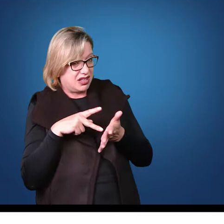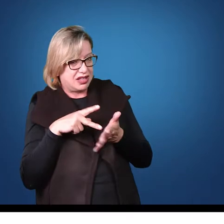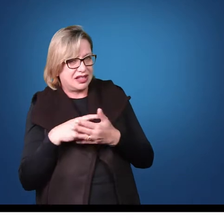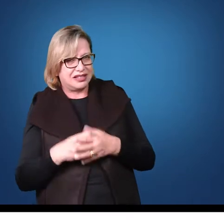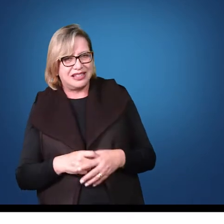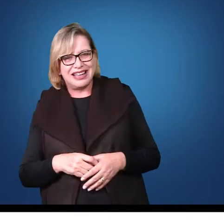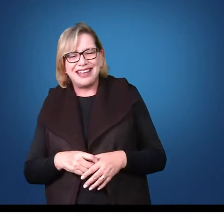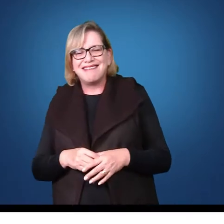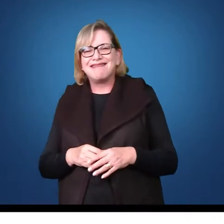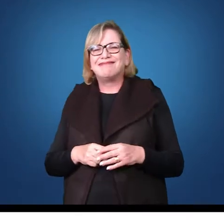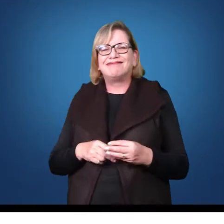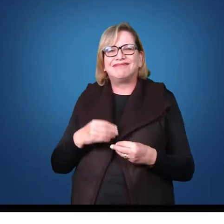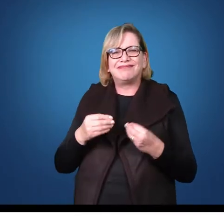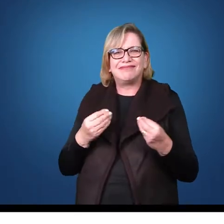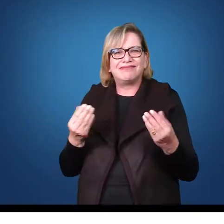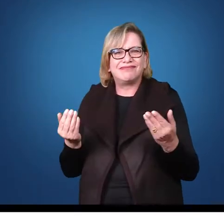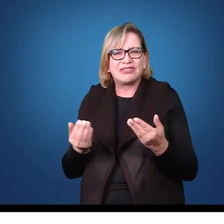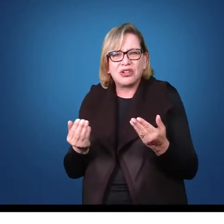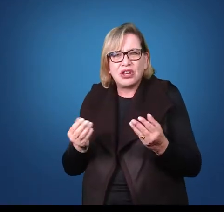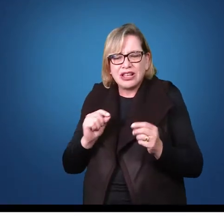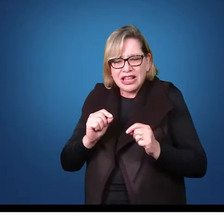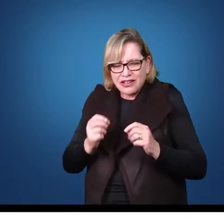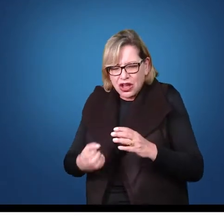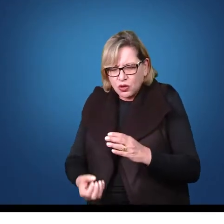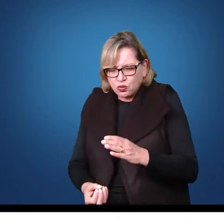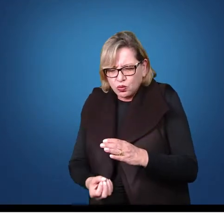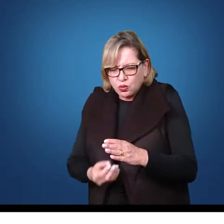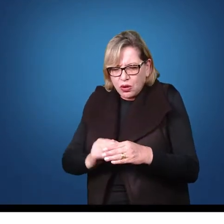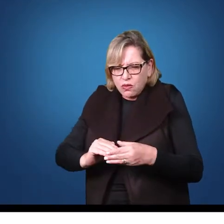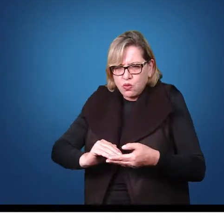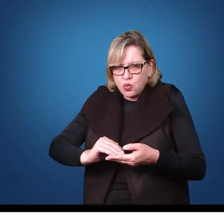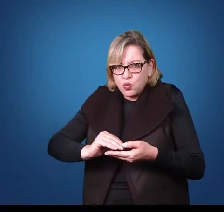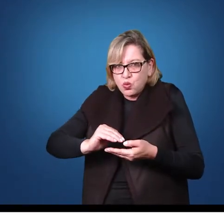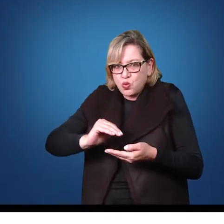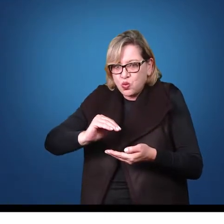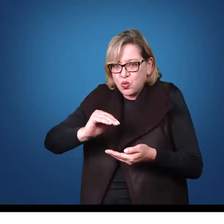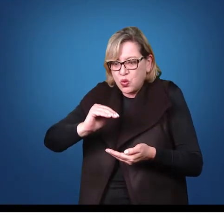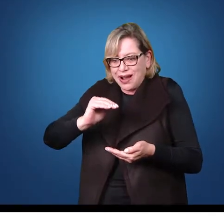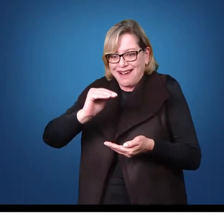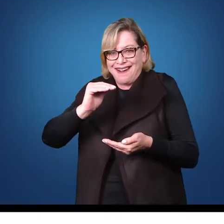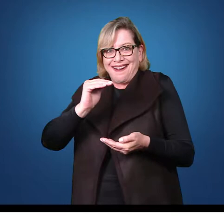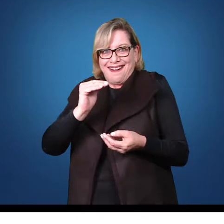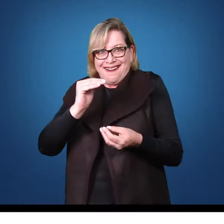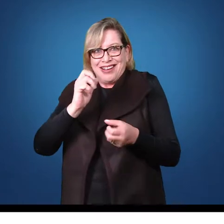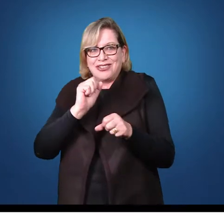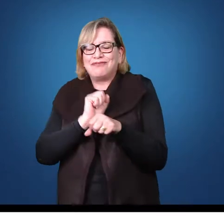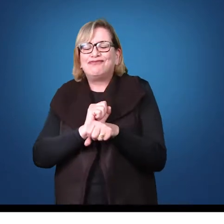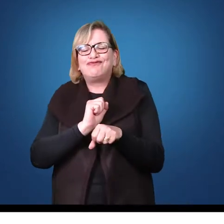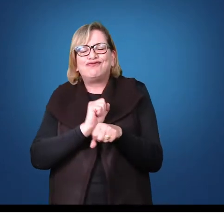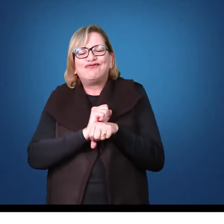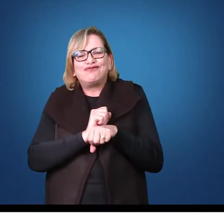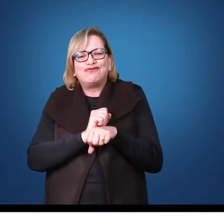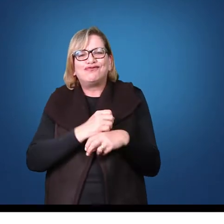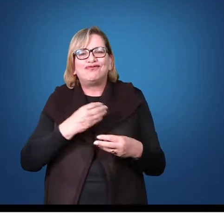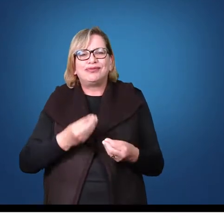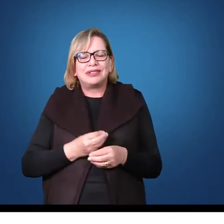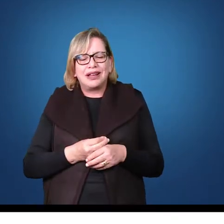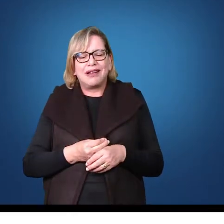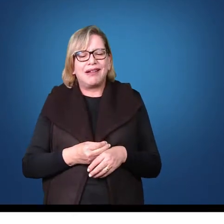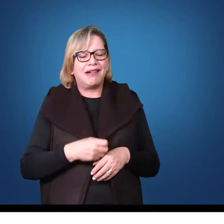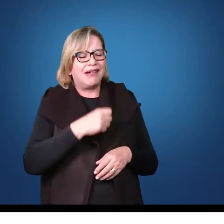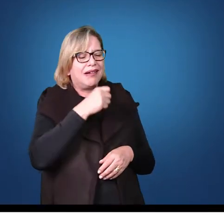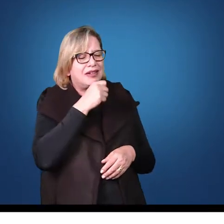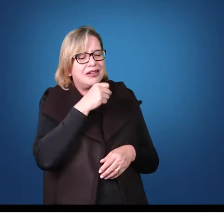Ah, e agora, será que vai crescer o rabanete? Mas vamos esperar para ver, né? E o